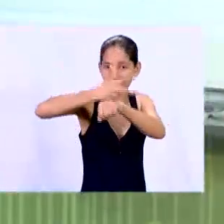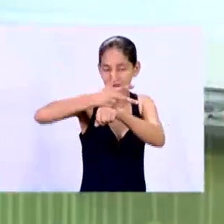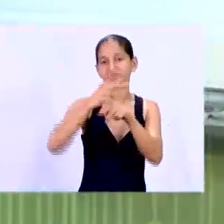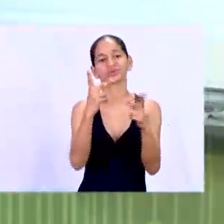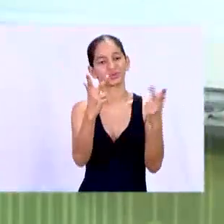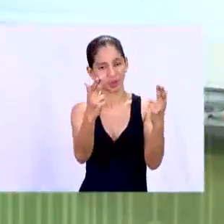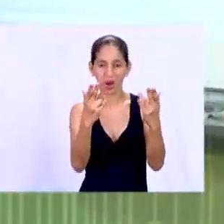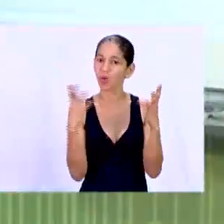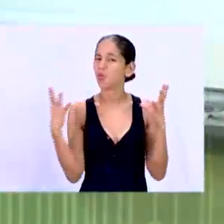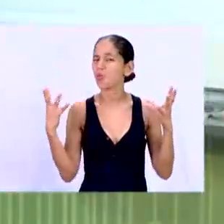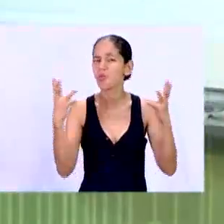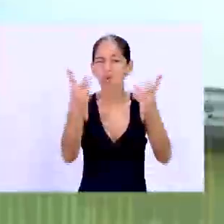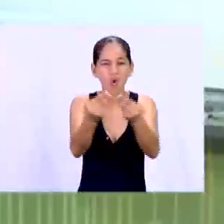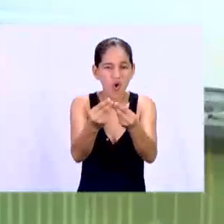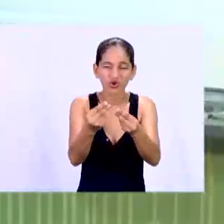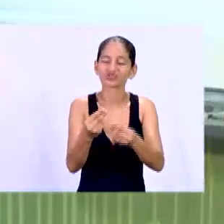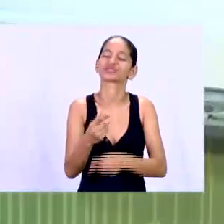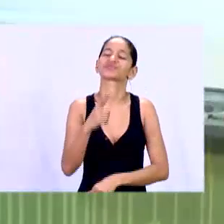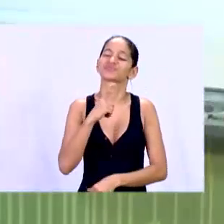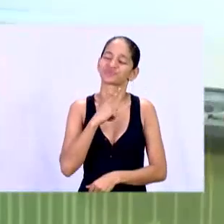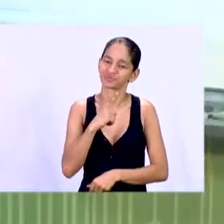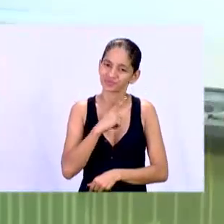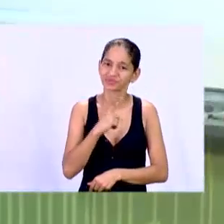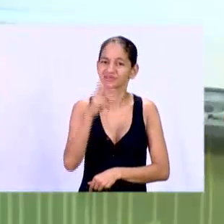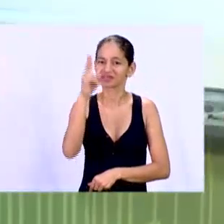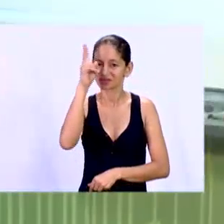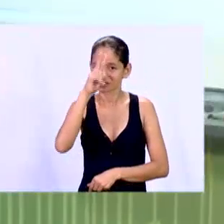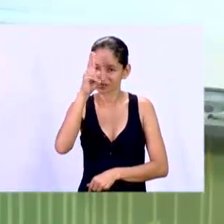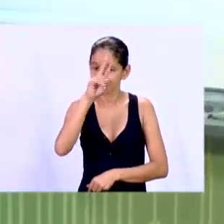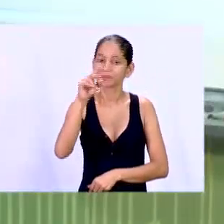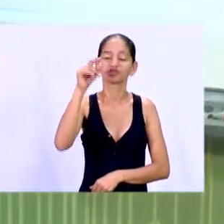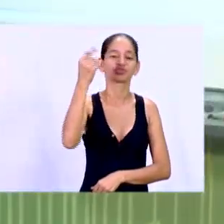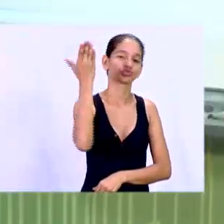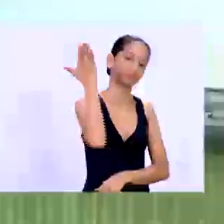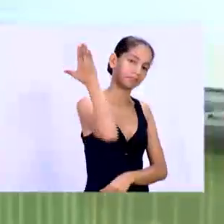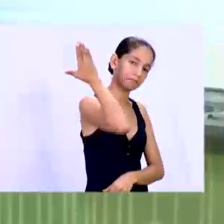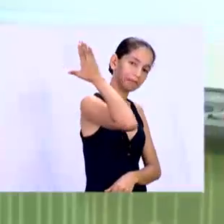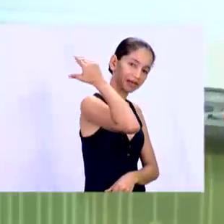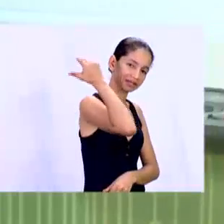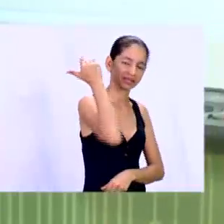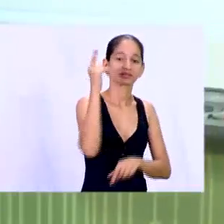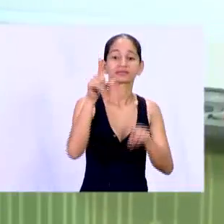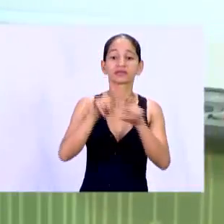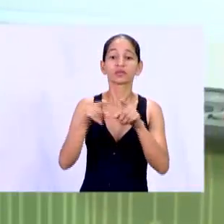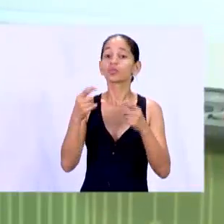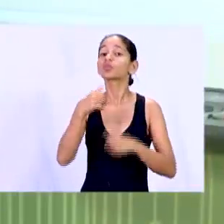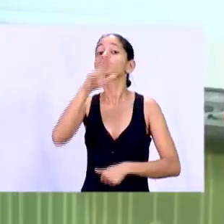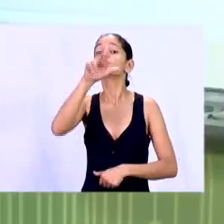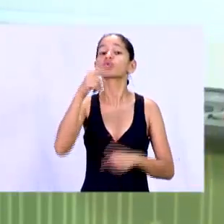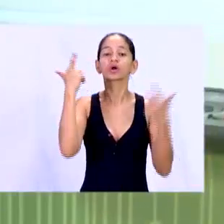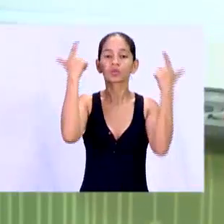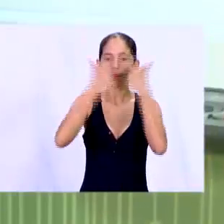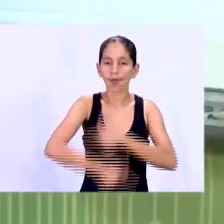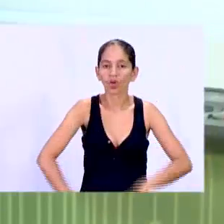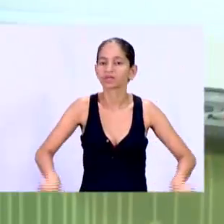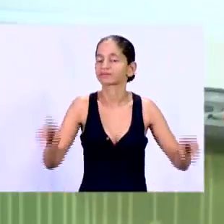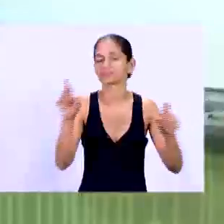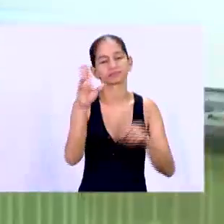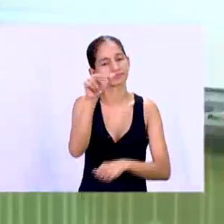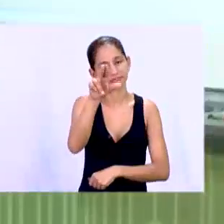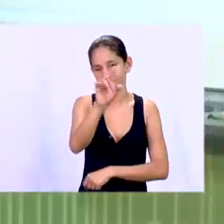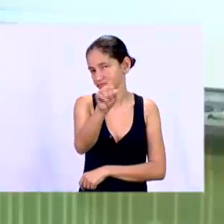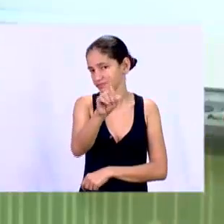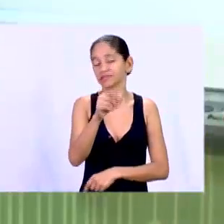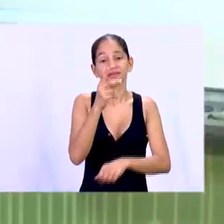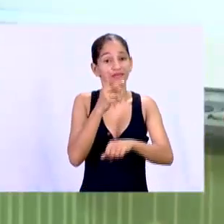lado. Então, como a gente viu aquela questão lá do anel de Giges, nós não ficamos invisível em nenhuma situação.